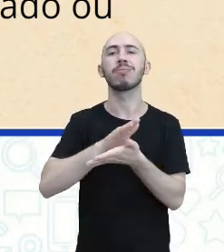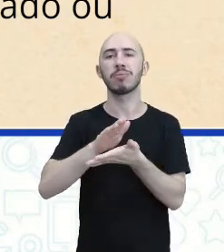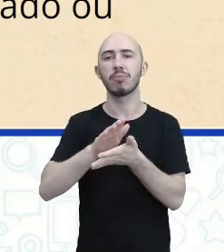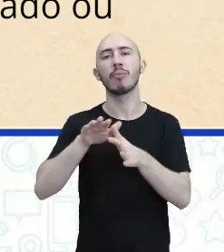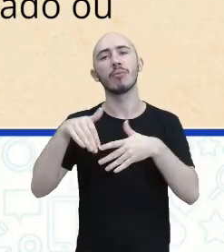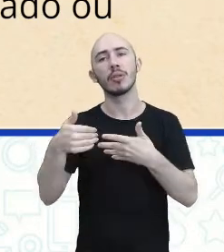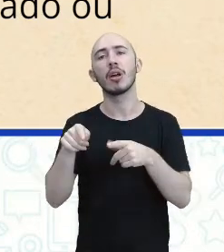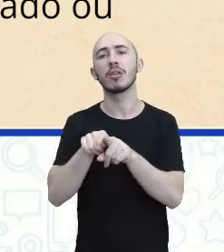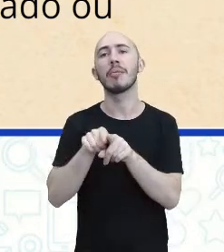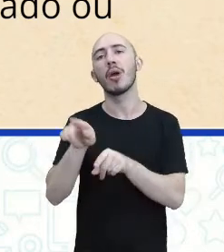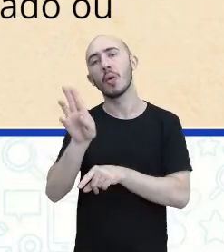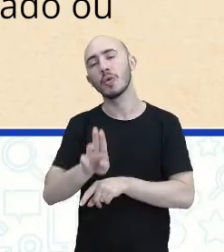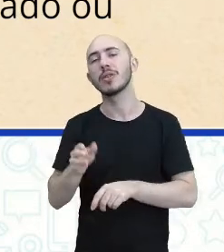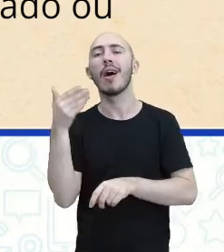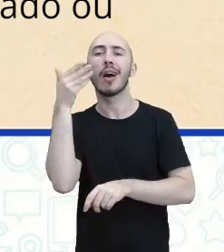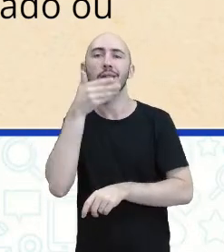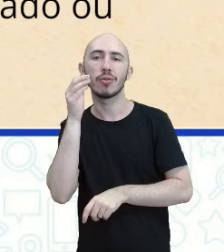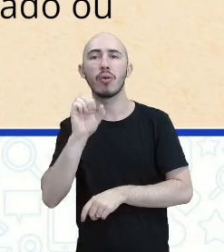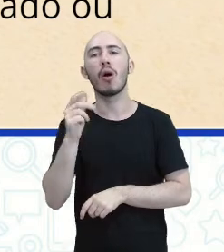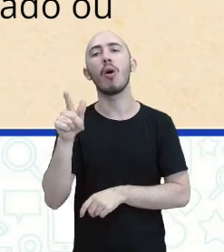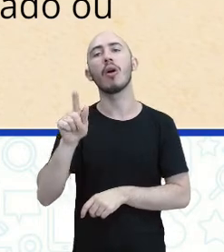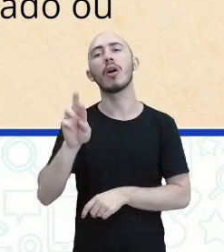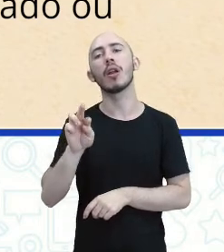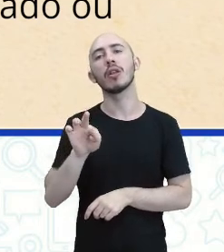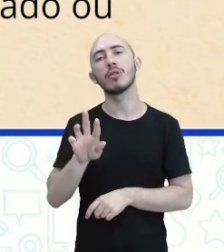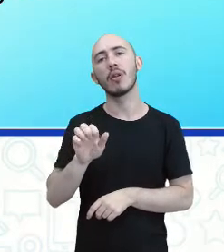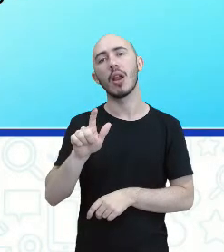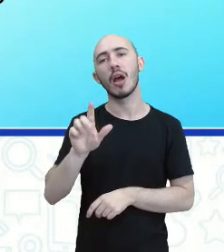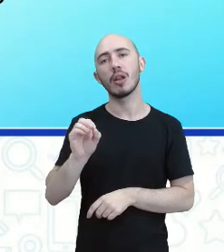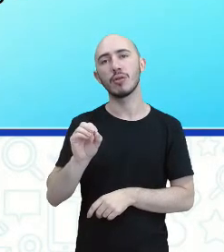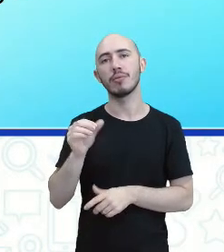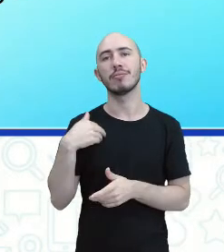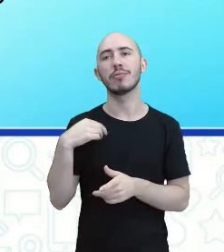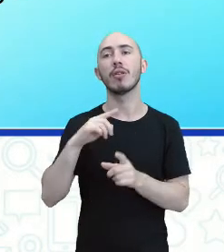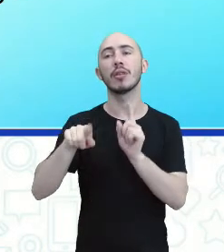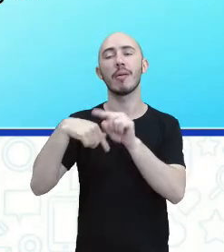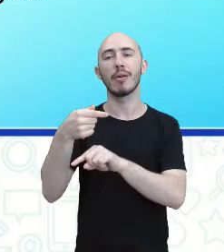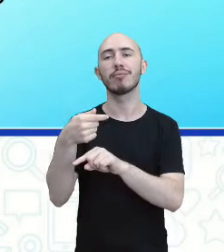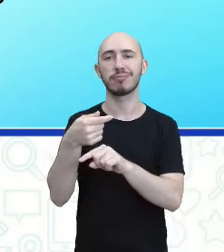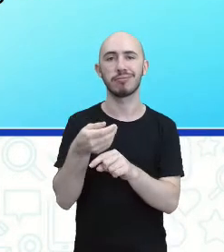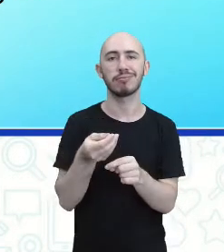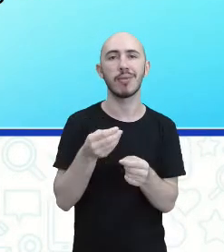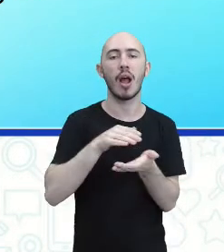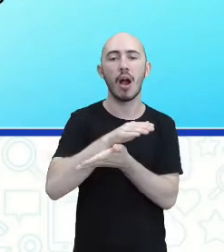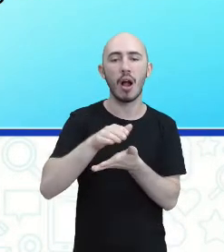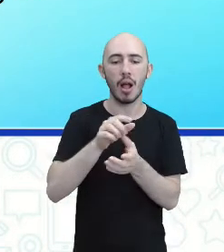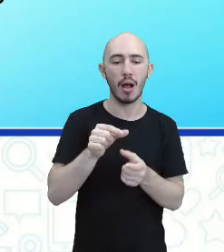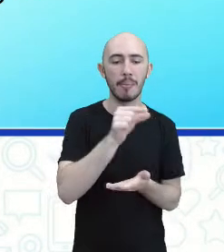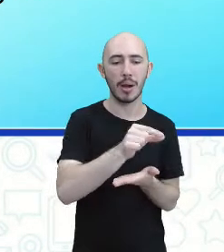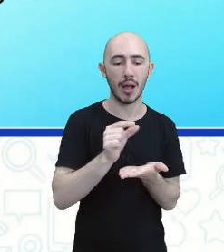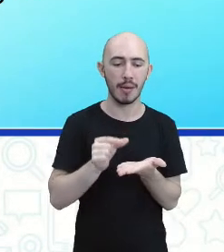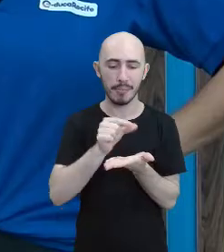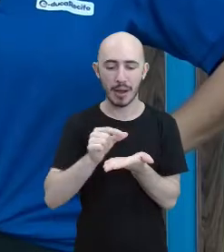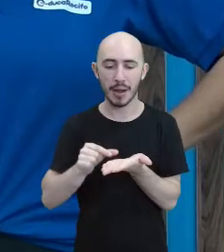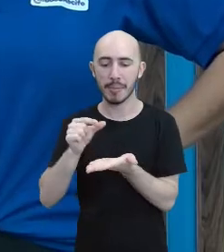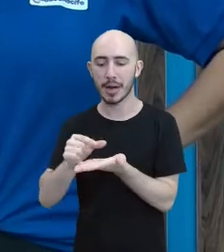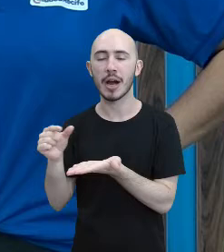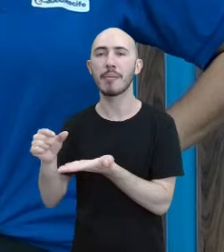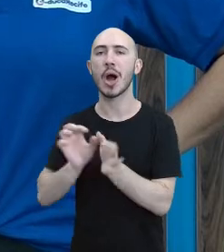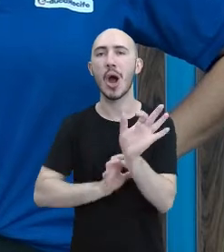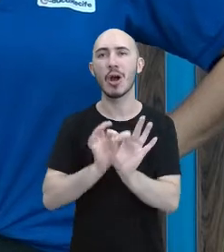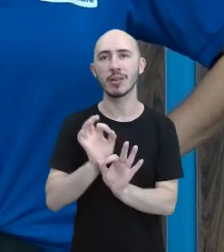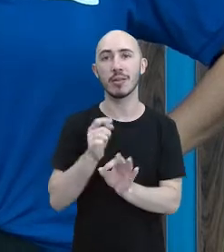em granulado ou açúcar. Coloque as bolinhas nas forminhas. A gente tem também o outro gênero, bula de